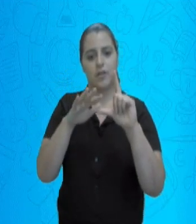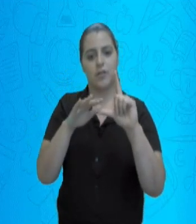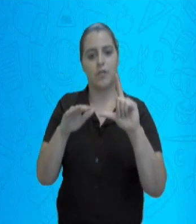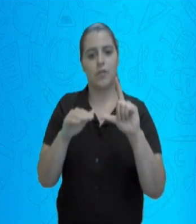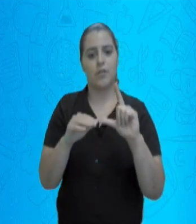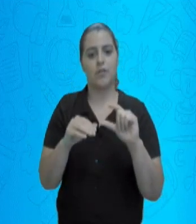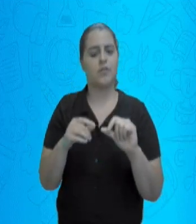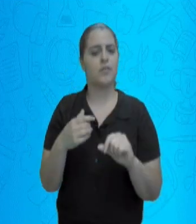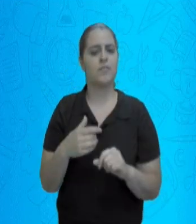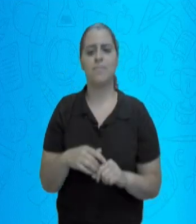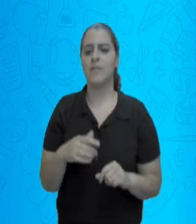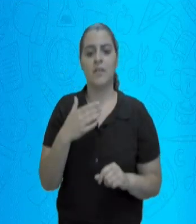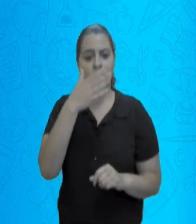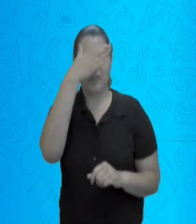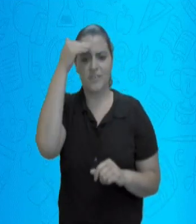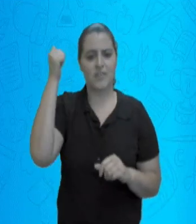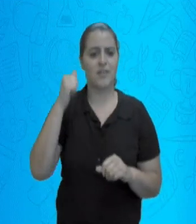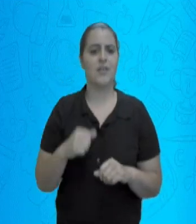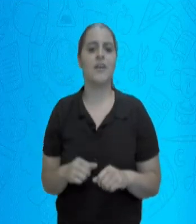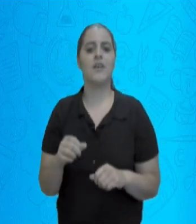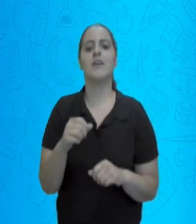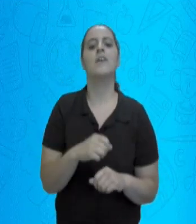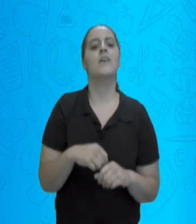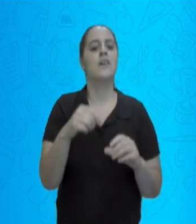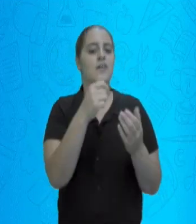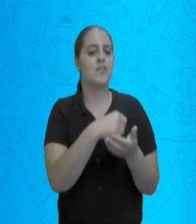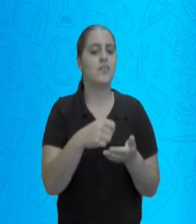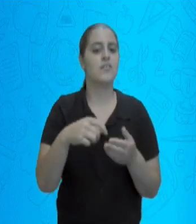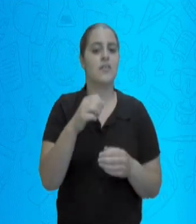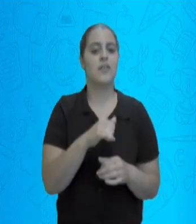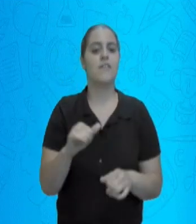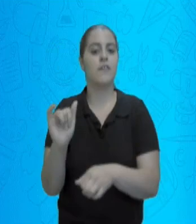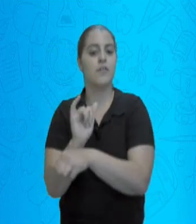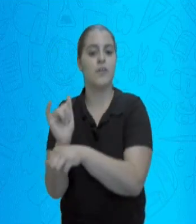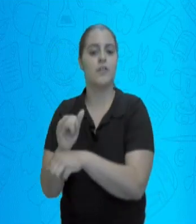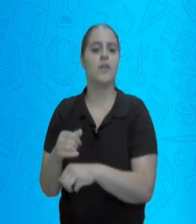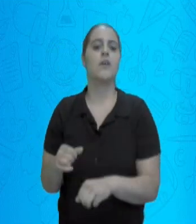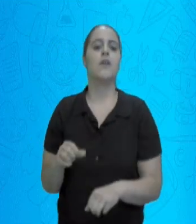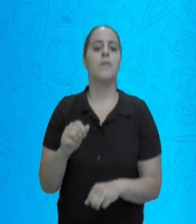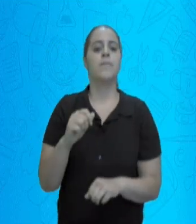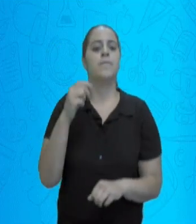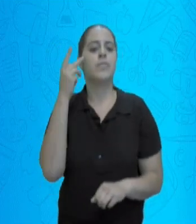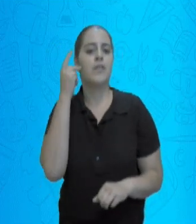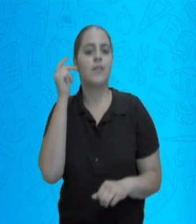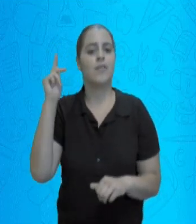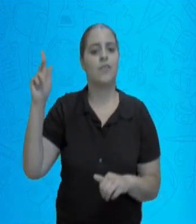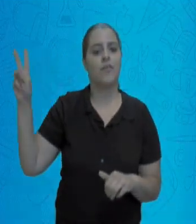tela. E não deixe de se inscrever no nosso canal do YouTube, SMED-GV.